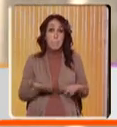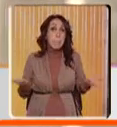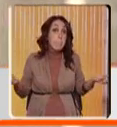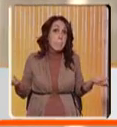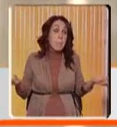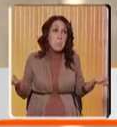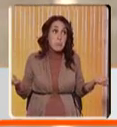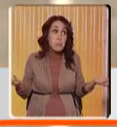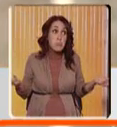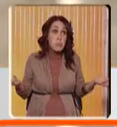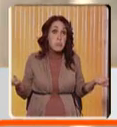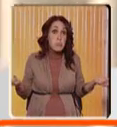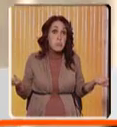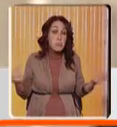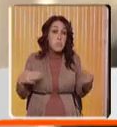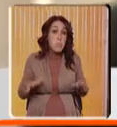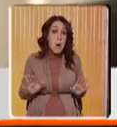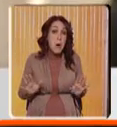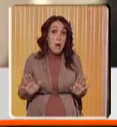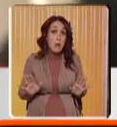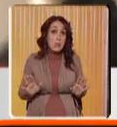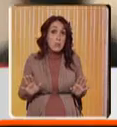Mas dentro